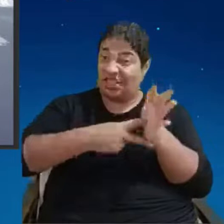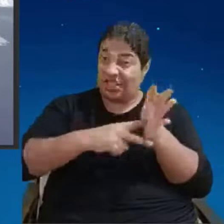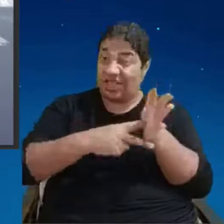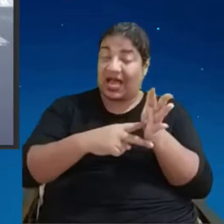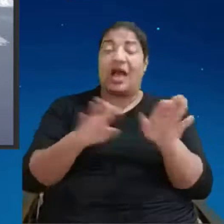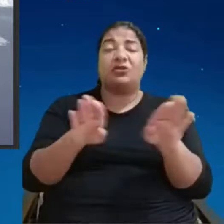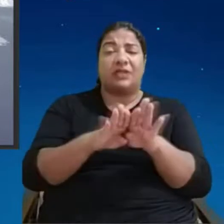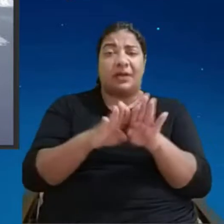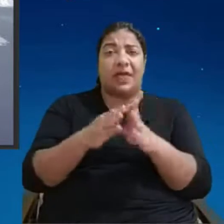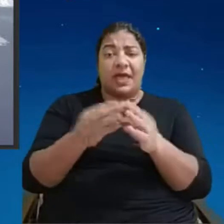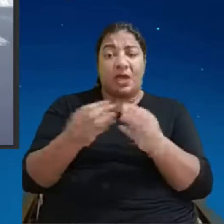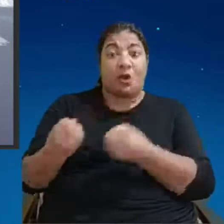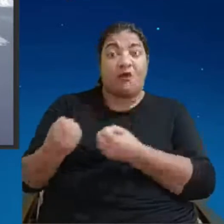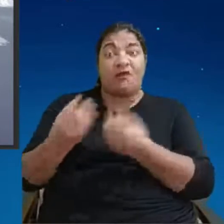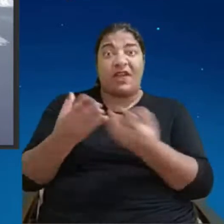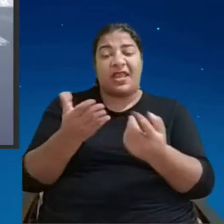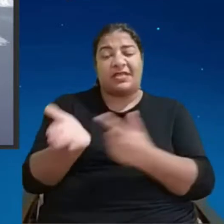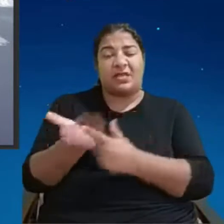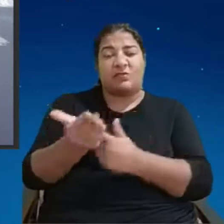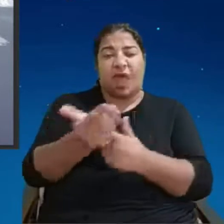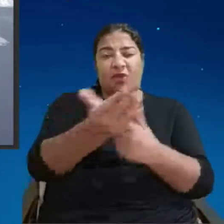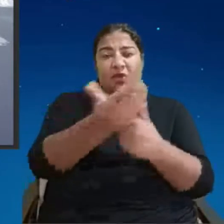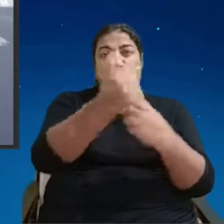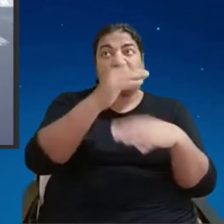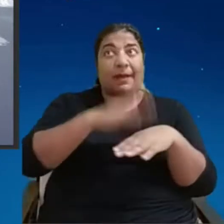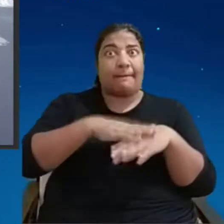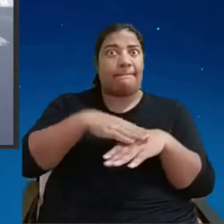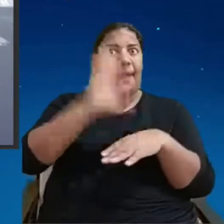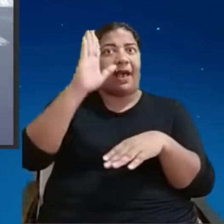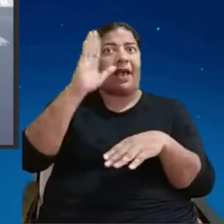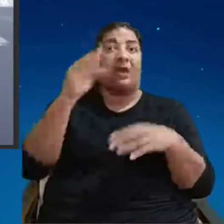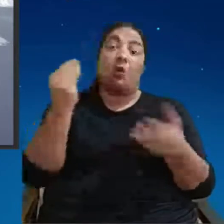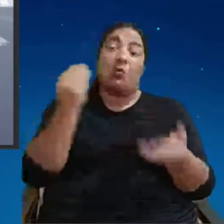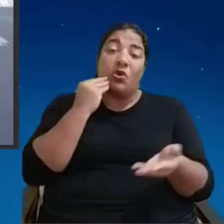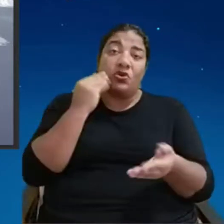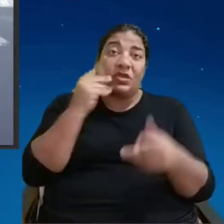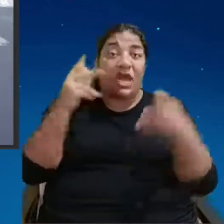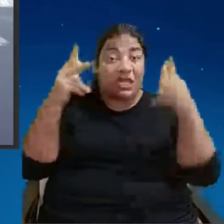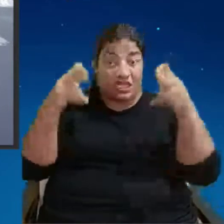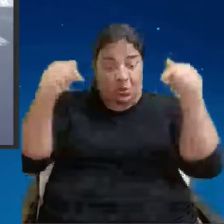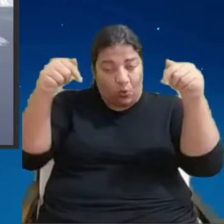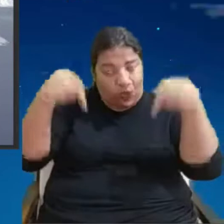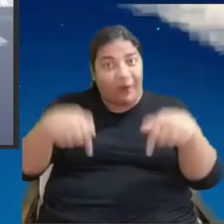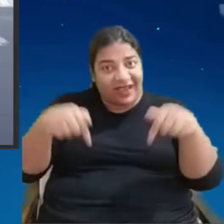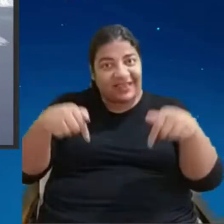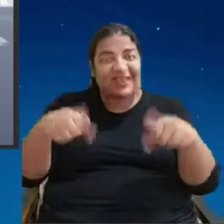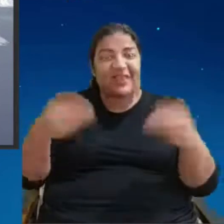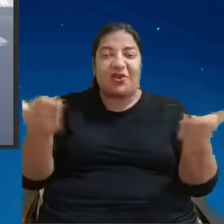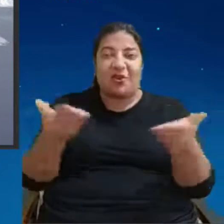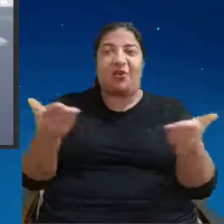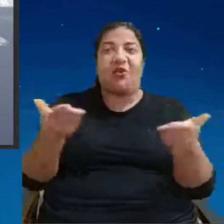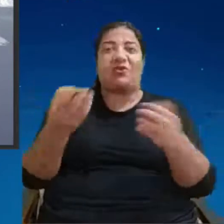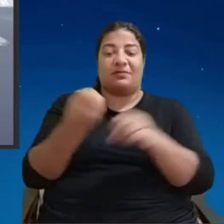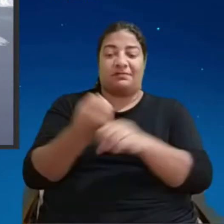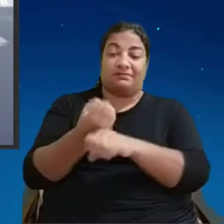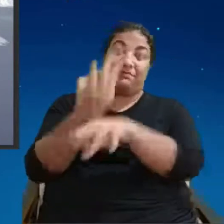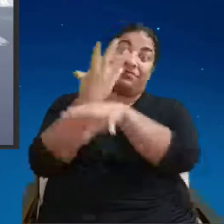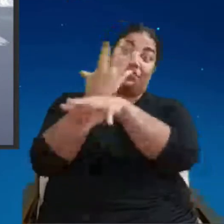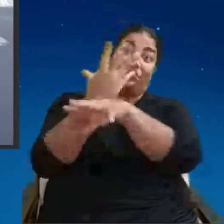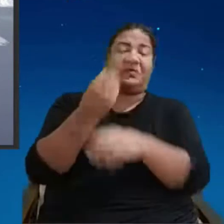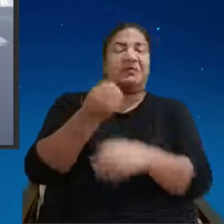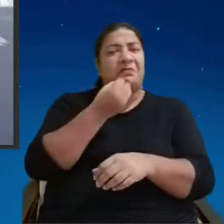tecnologia maior, essa oportunidade que nós temos aqui, né? Então, assim, eu fiquei feliz que o Léo falou dos